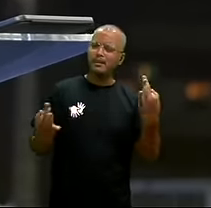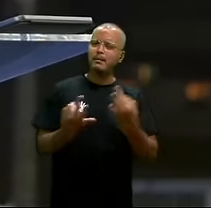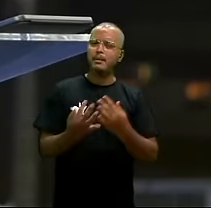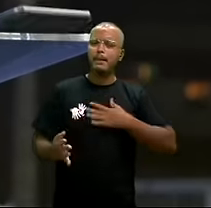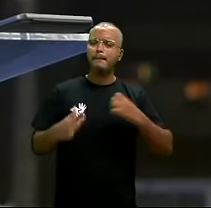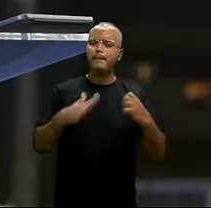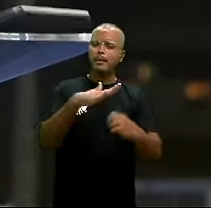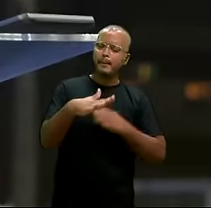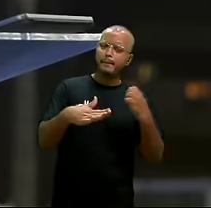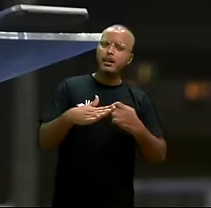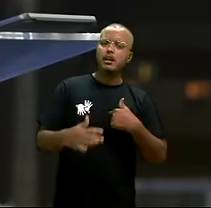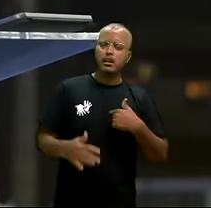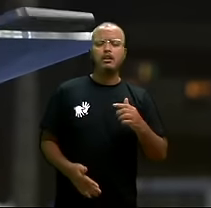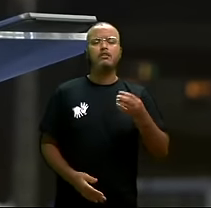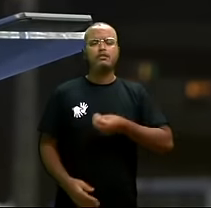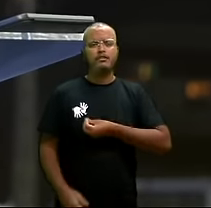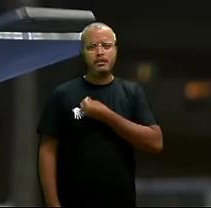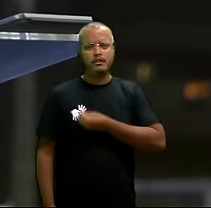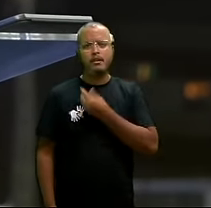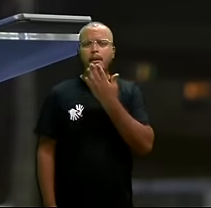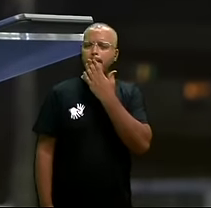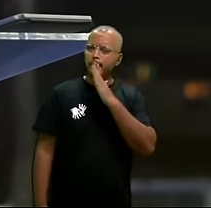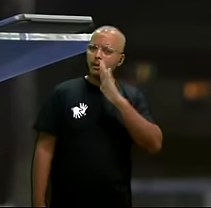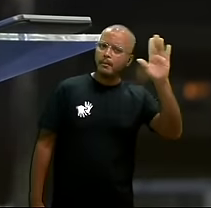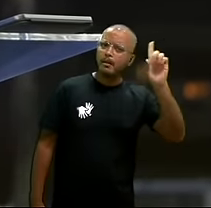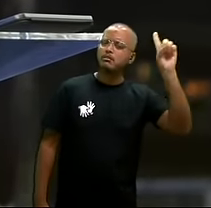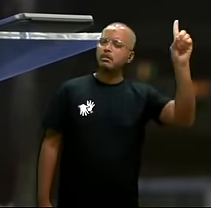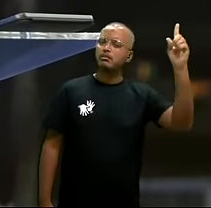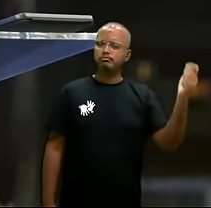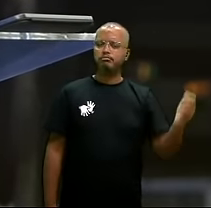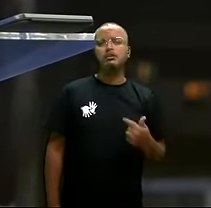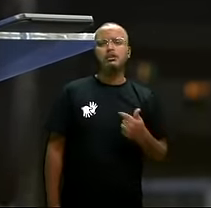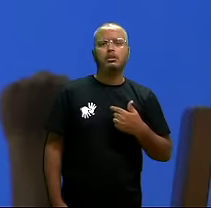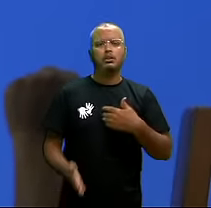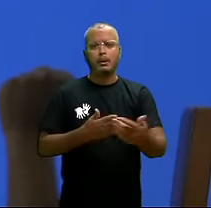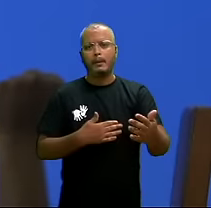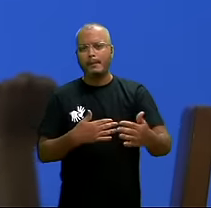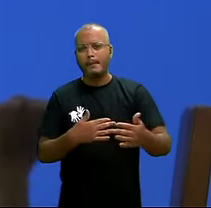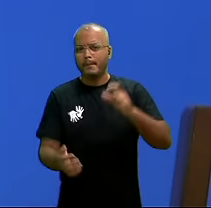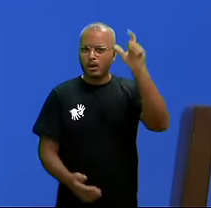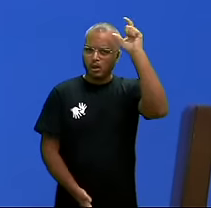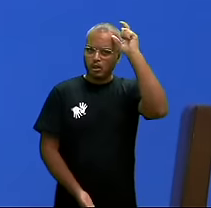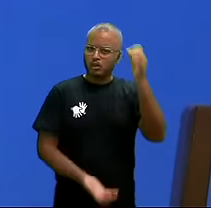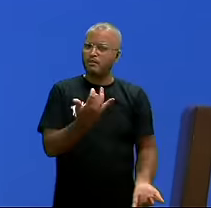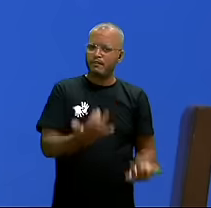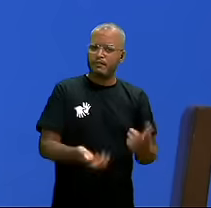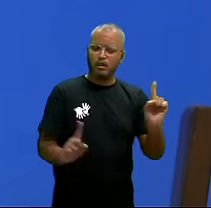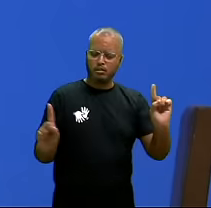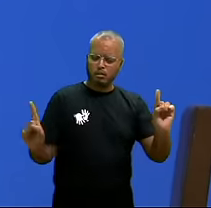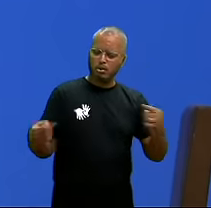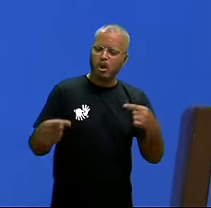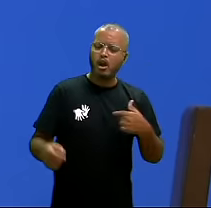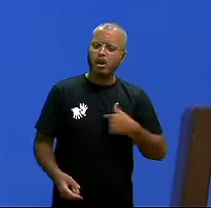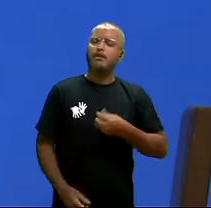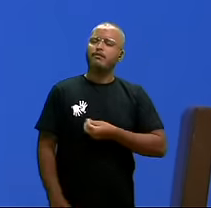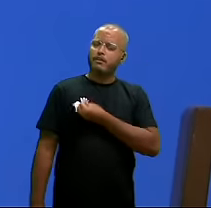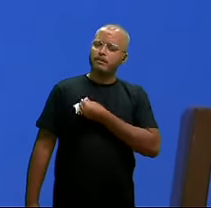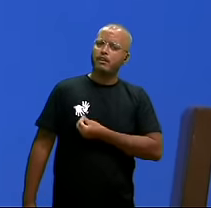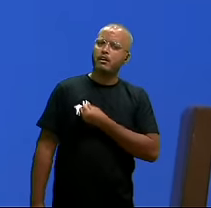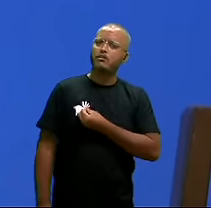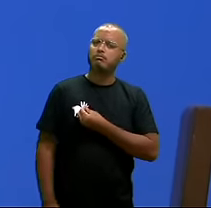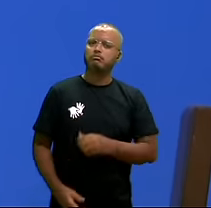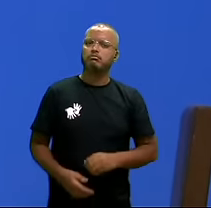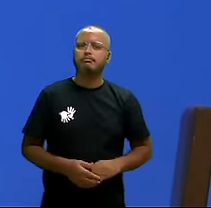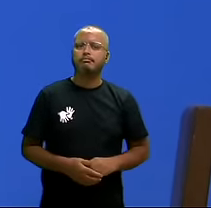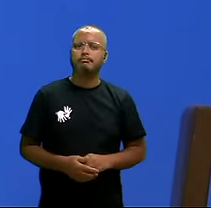minha família, para minha empresa. Eu viverei a promessa de Deus, queira o inferno ou não.